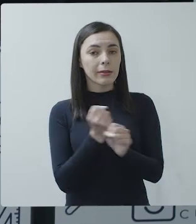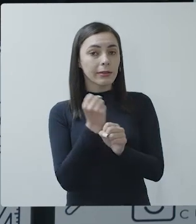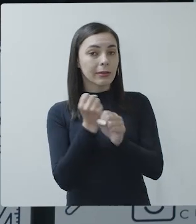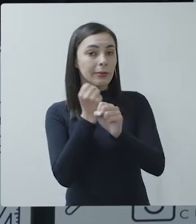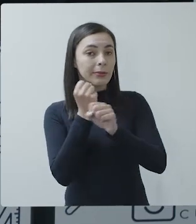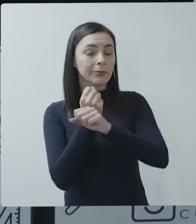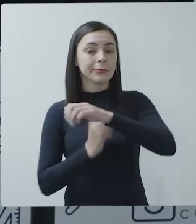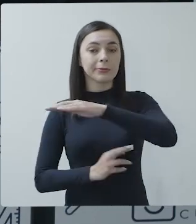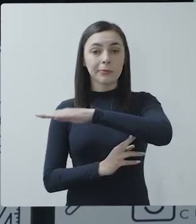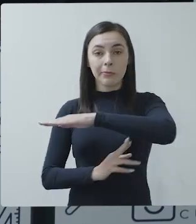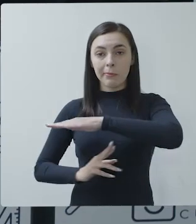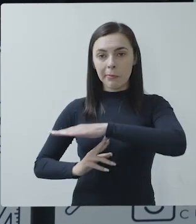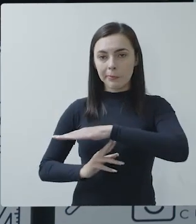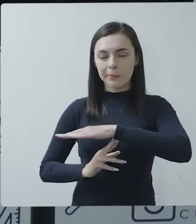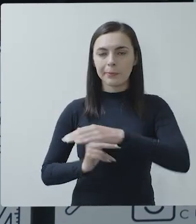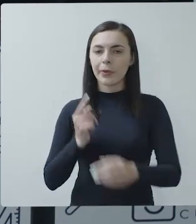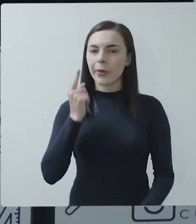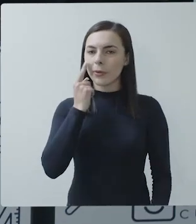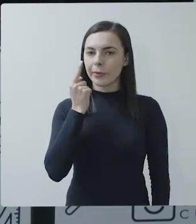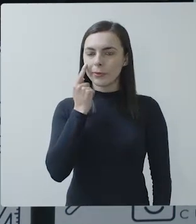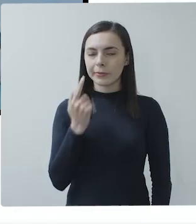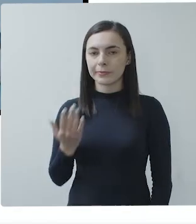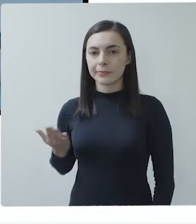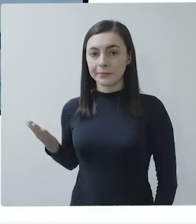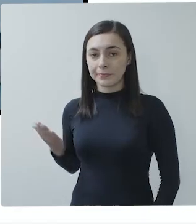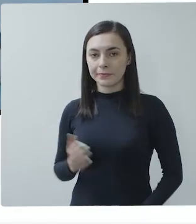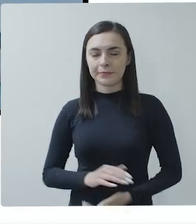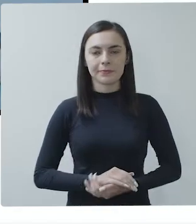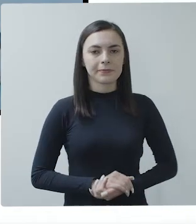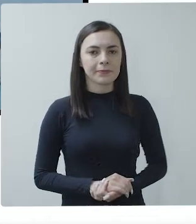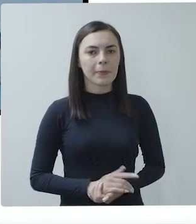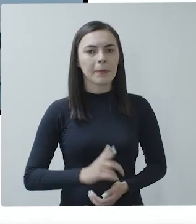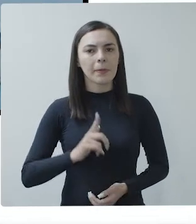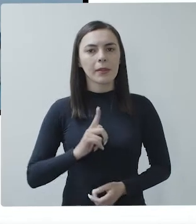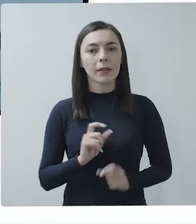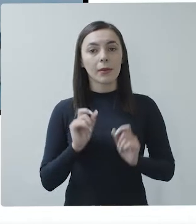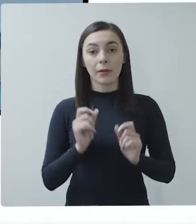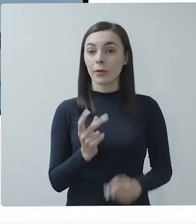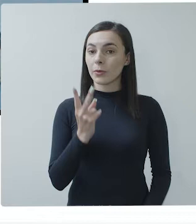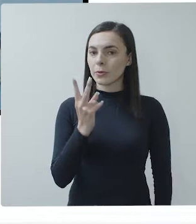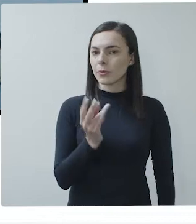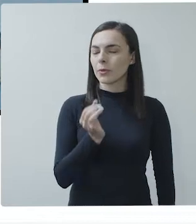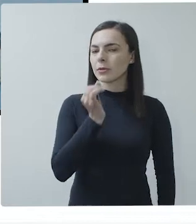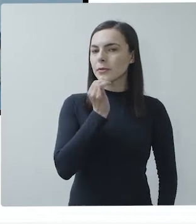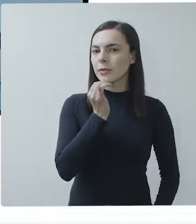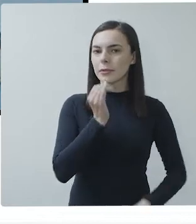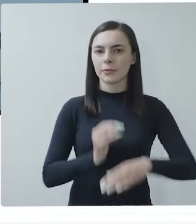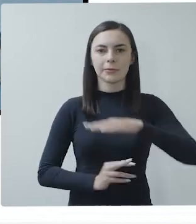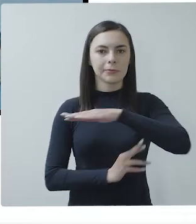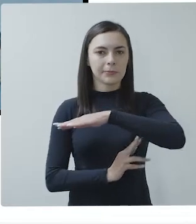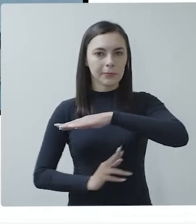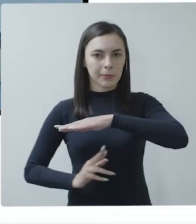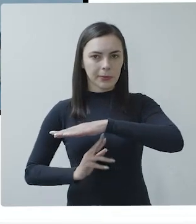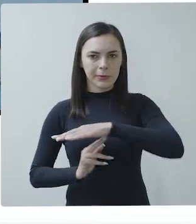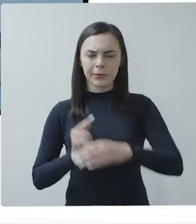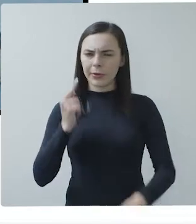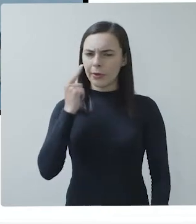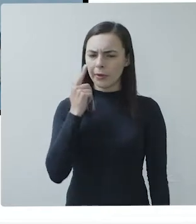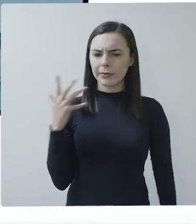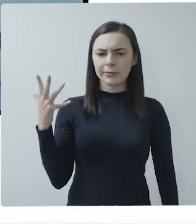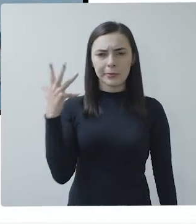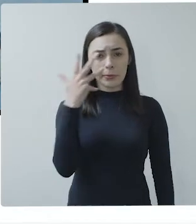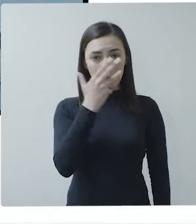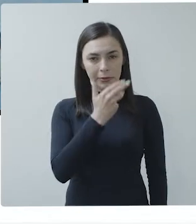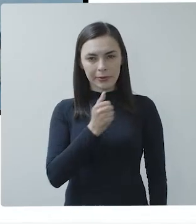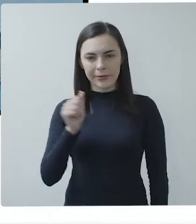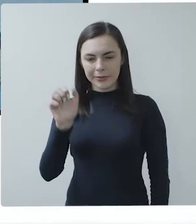construir pontes. Olha só, a prof trouxe aqui para vocês duas pontes. Olha que ponte bonita essa daqui,